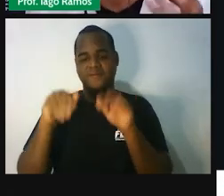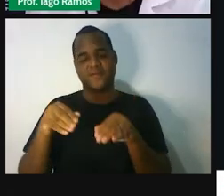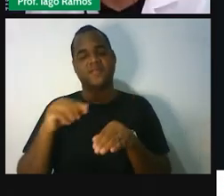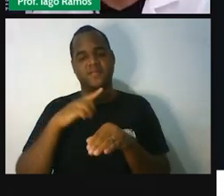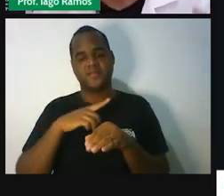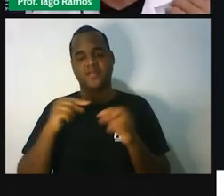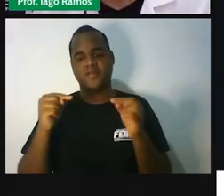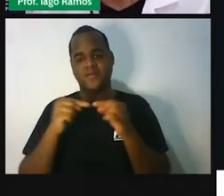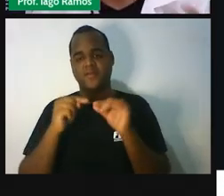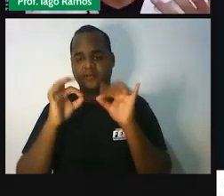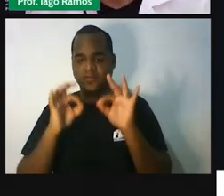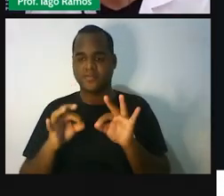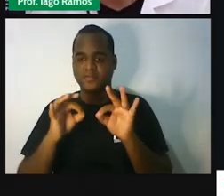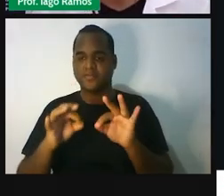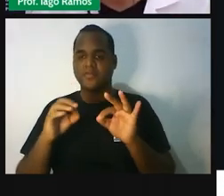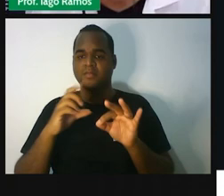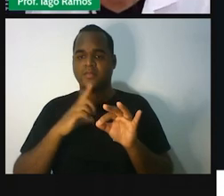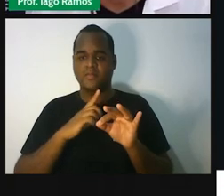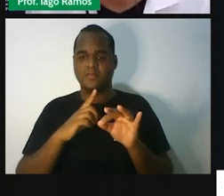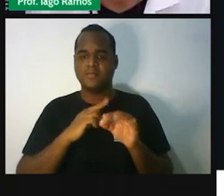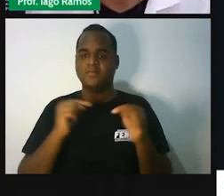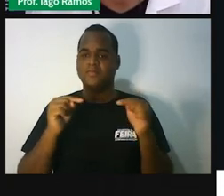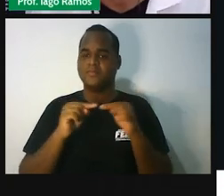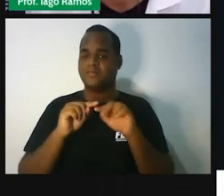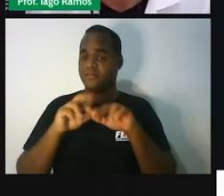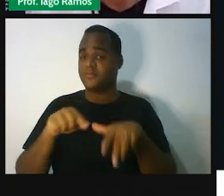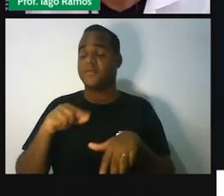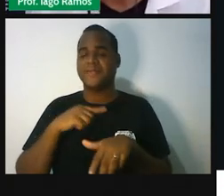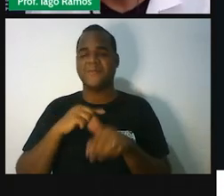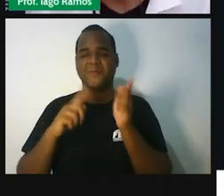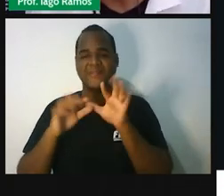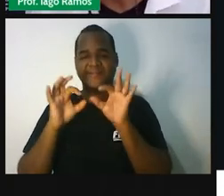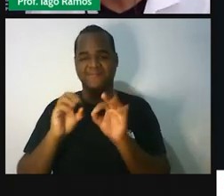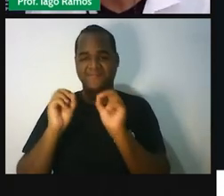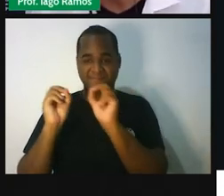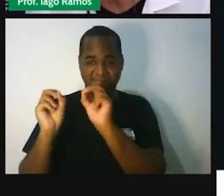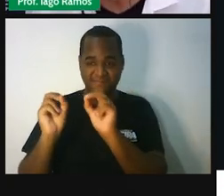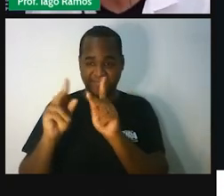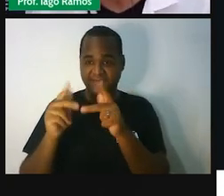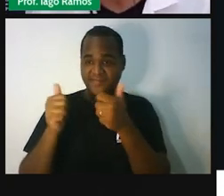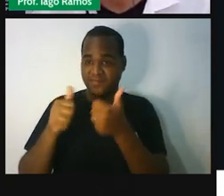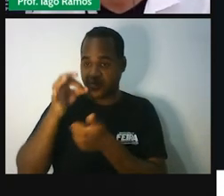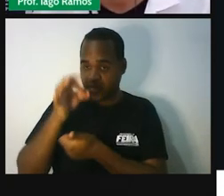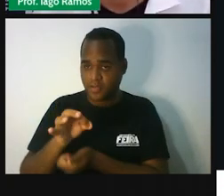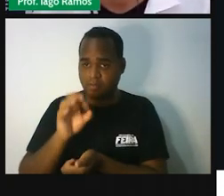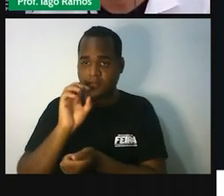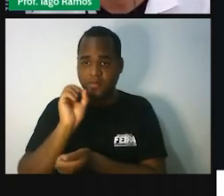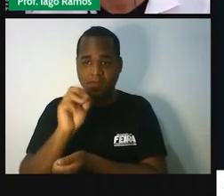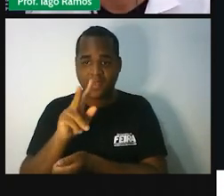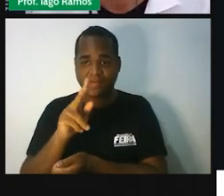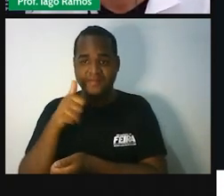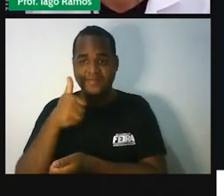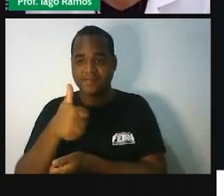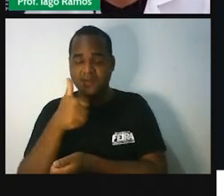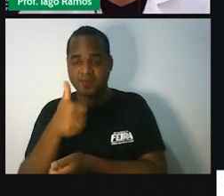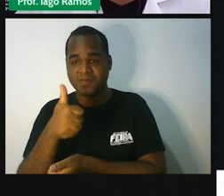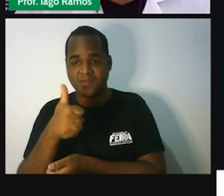conta de fato, fazer aquelas multiplicações. Certo? Bacana? Bom,